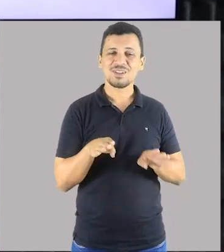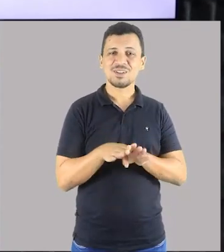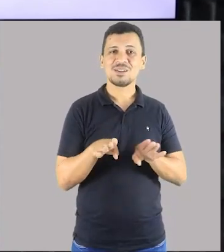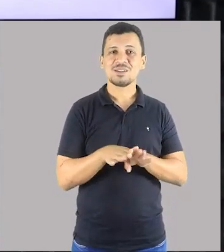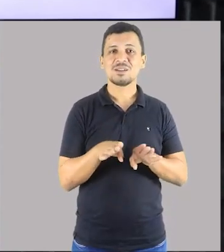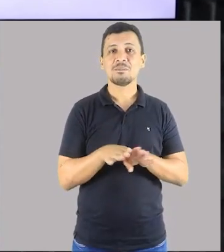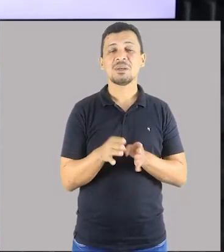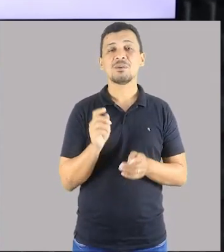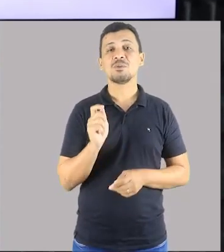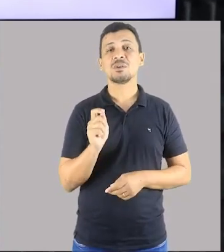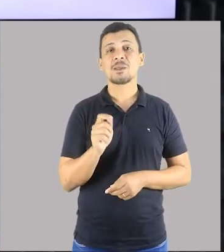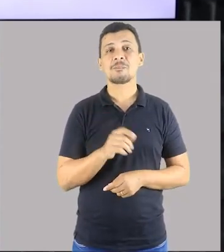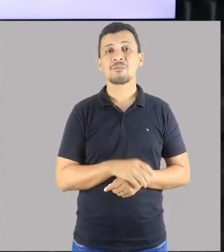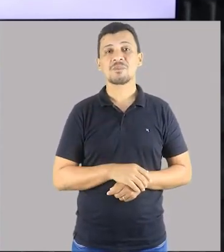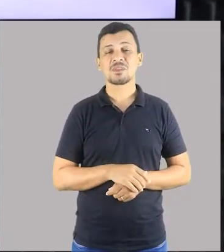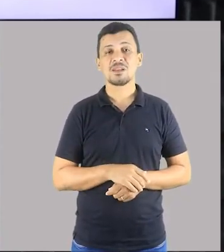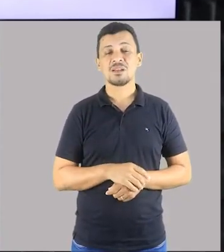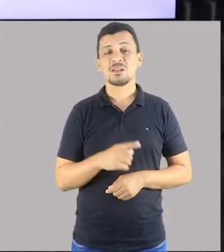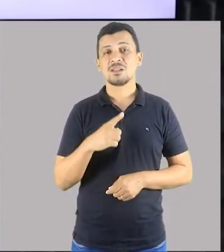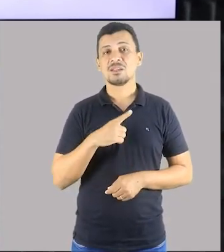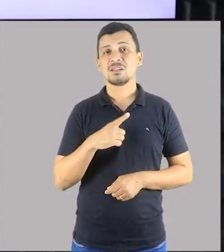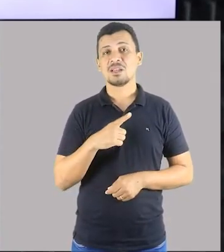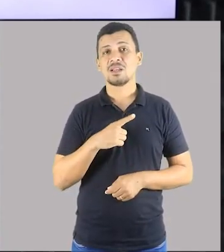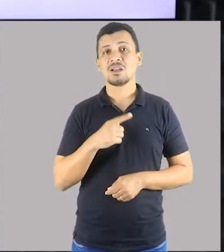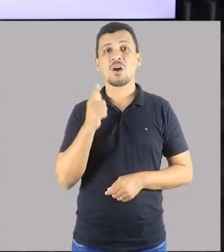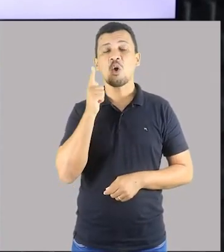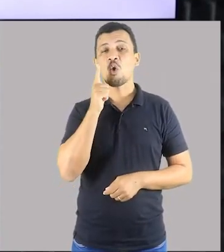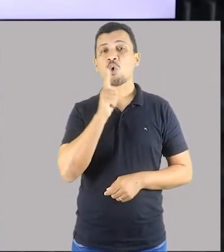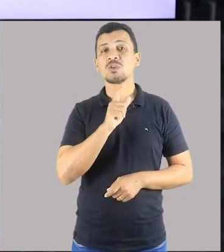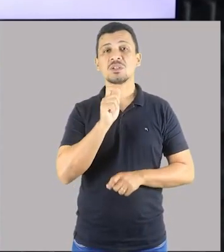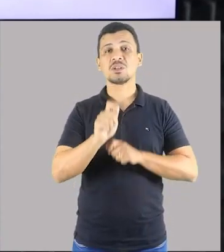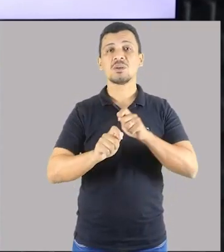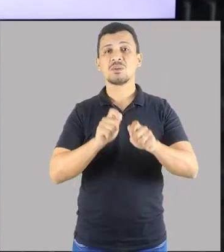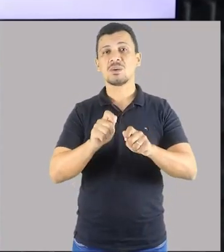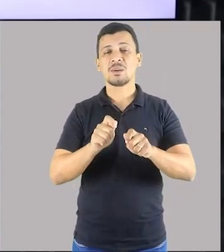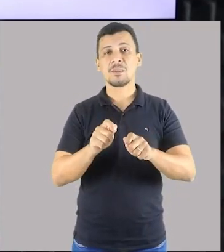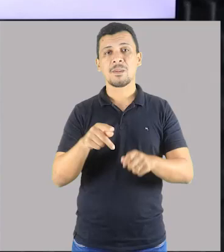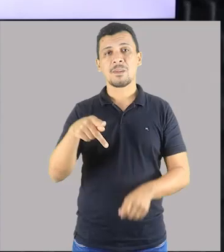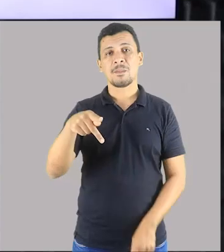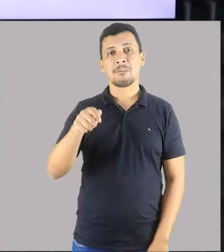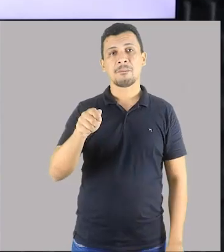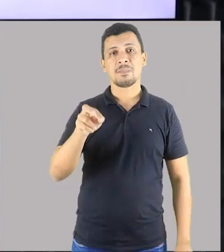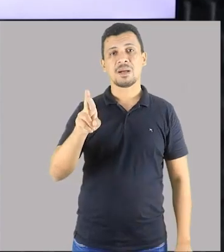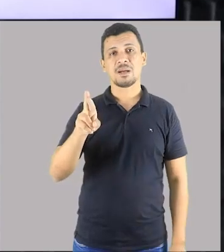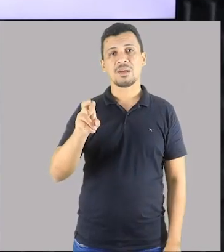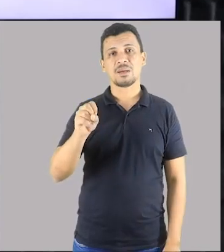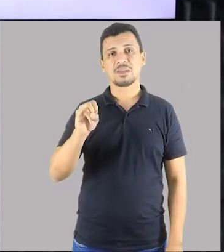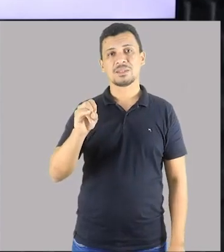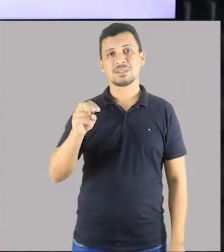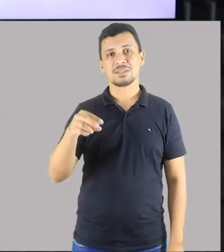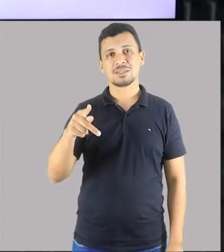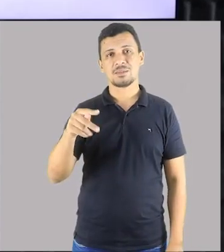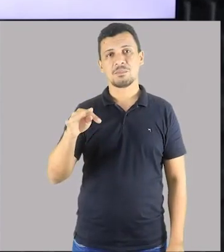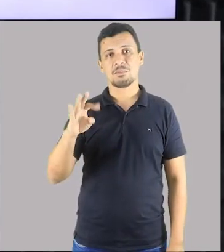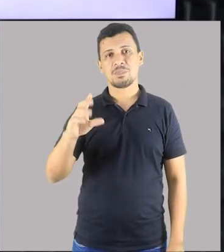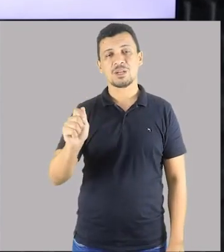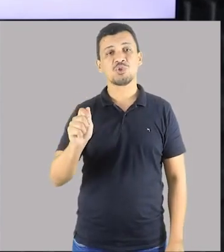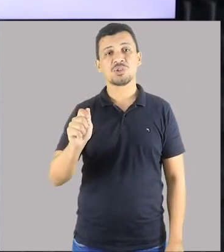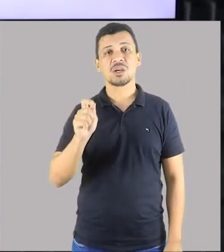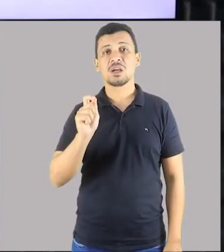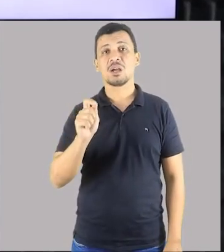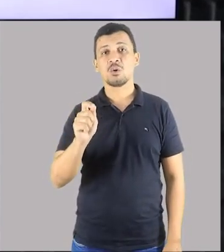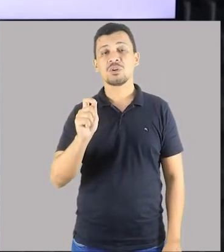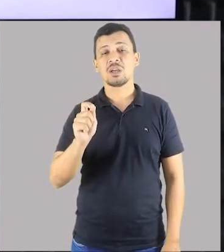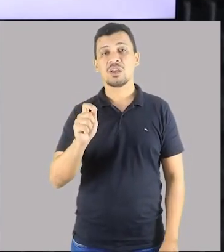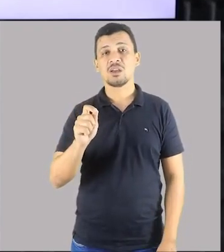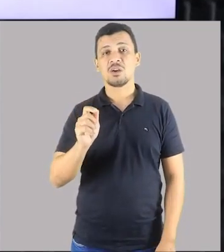como aumento também da ativação parasimpática, que é um nervo que vai reduzir